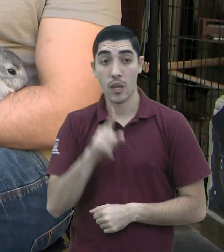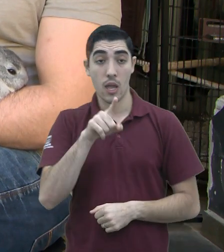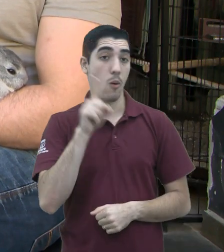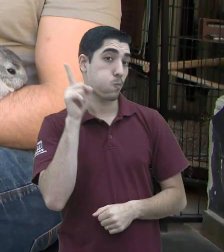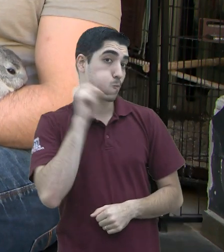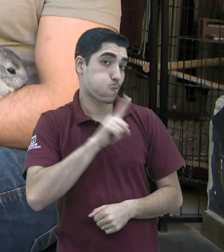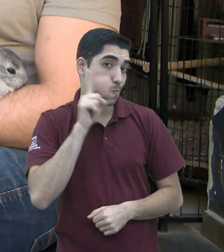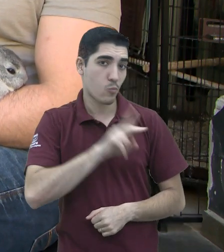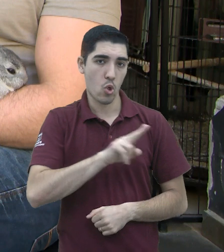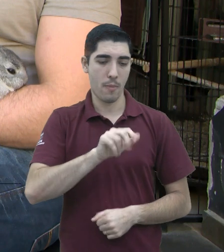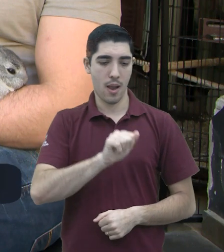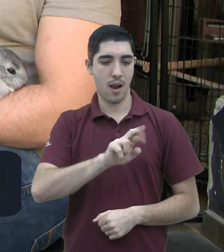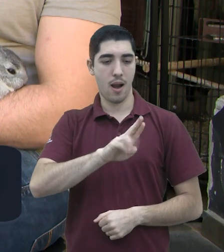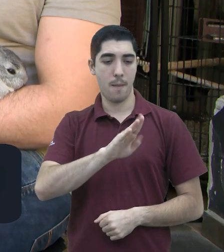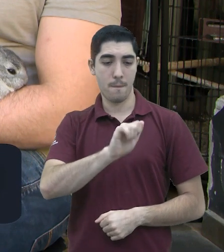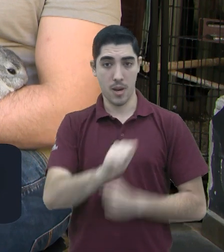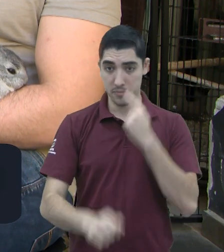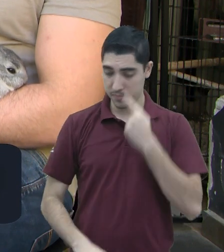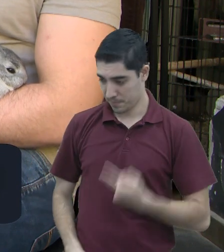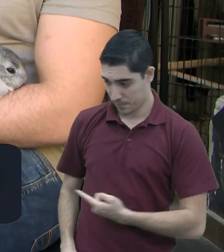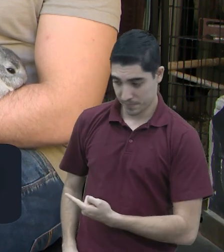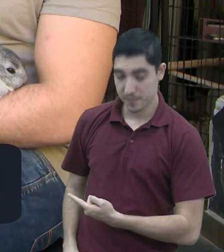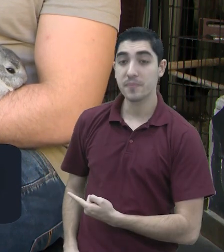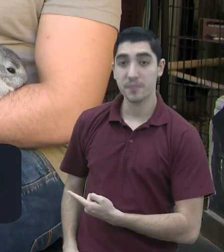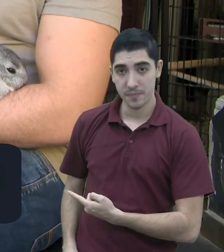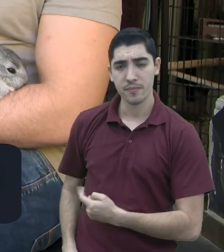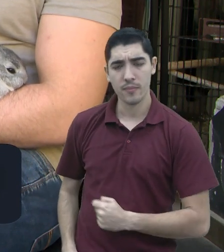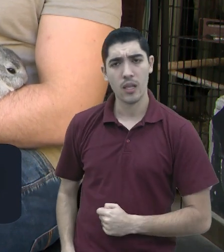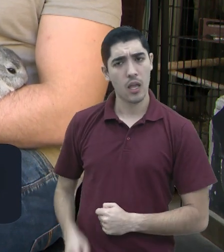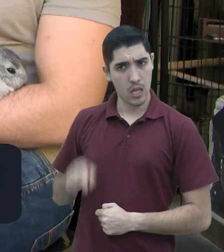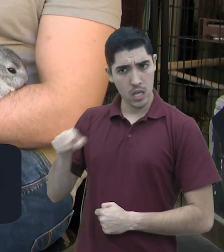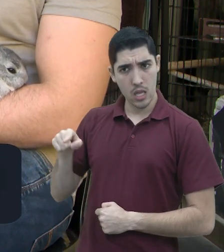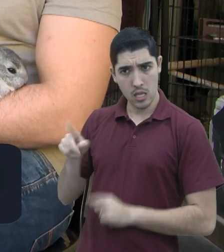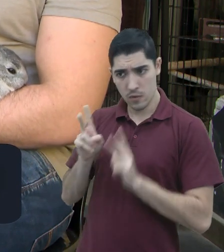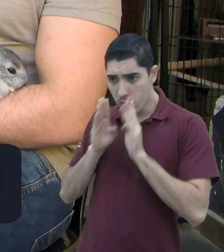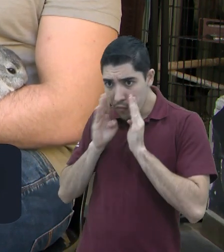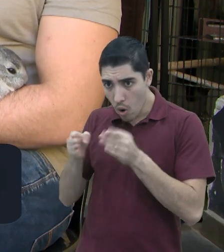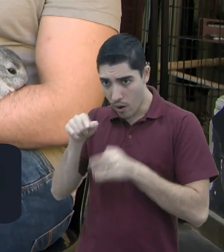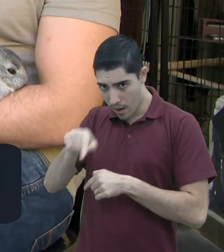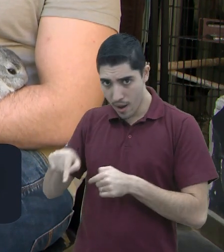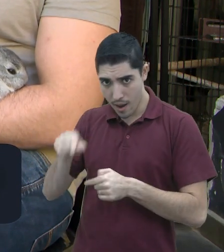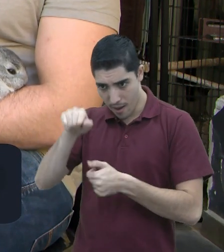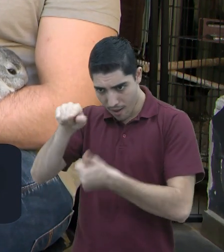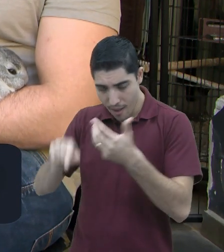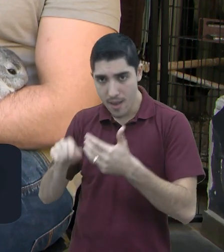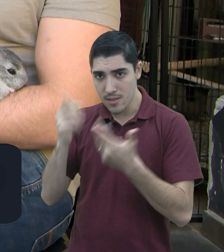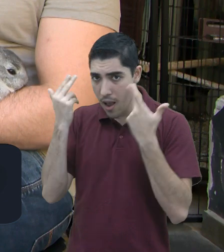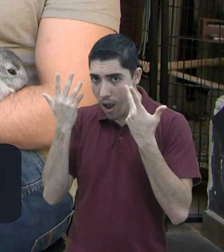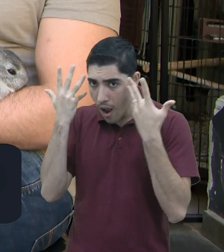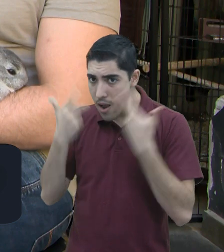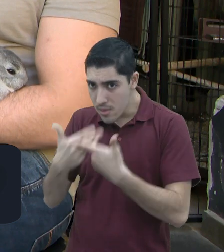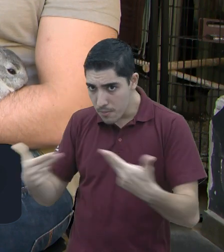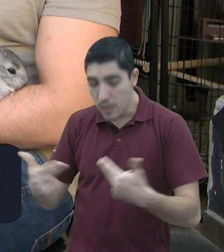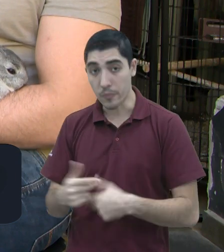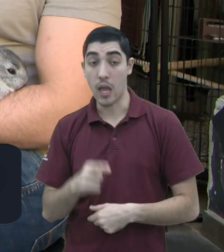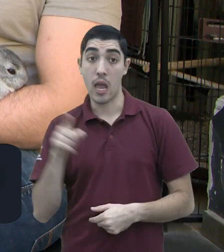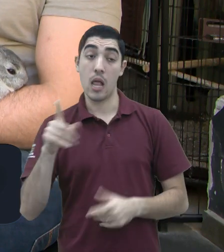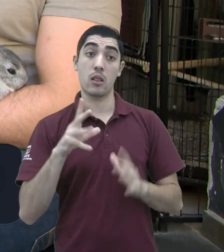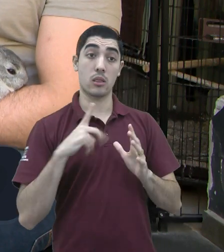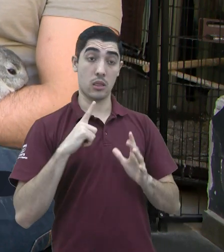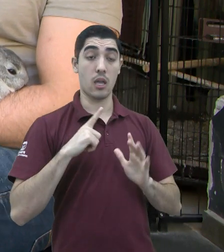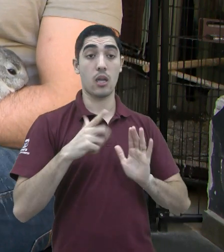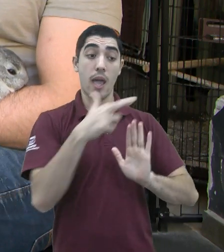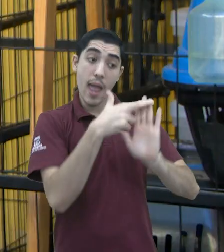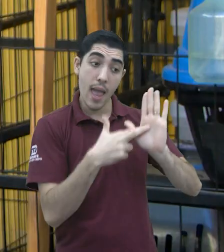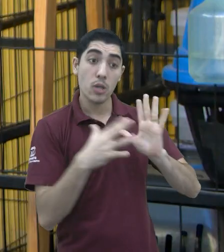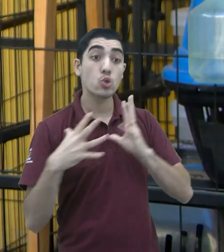parte? Norte-americana ARBA. ARBA. Isso. E justamente focada nesses animais, Ela é isso? criou todos os padrões de